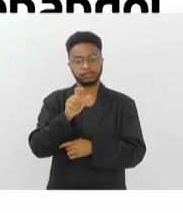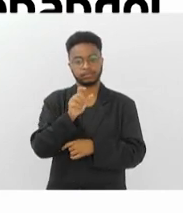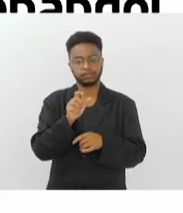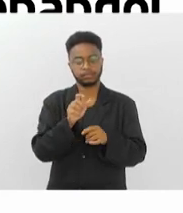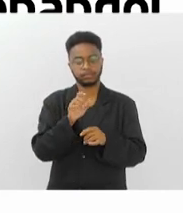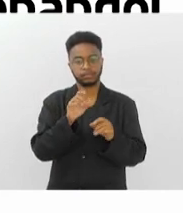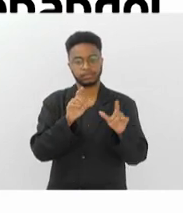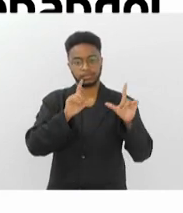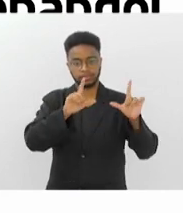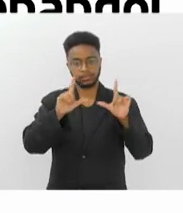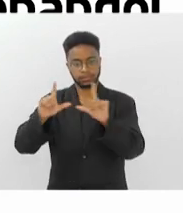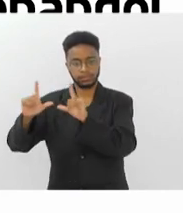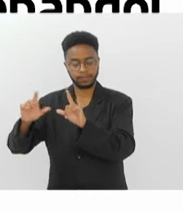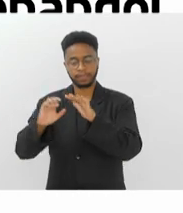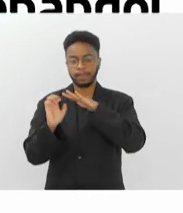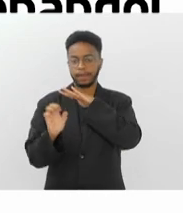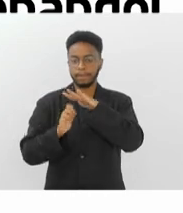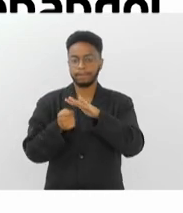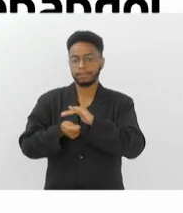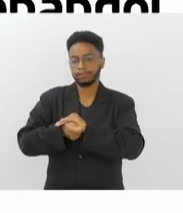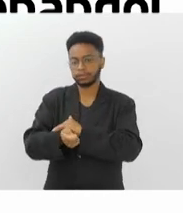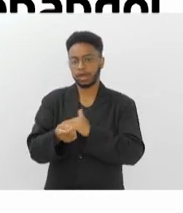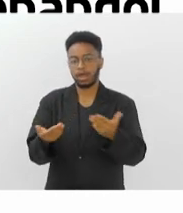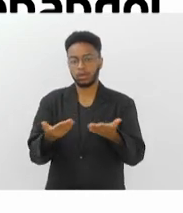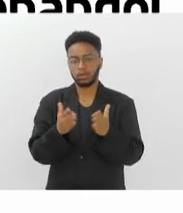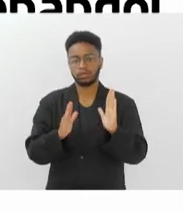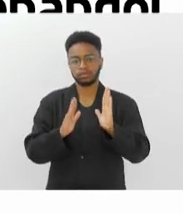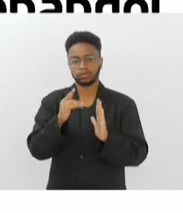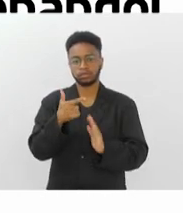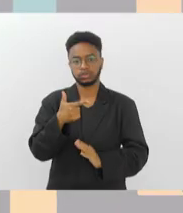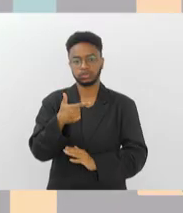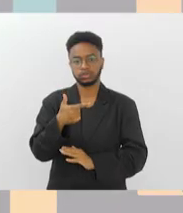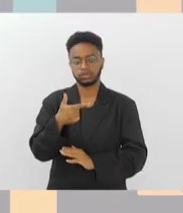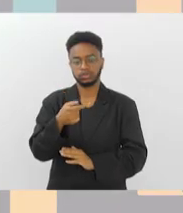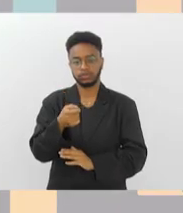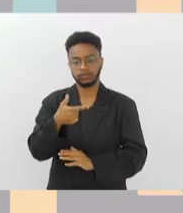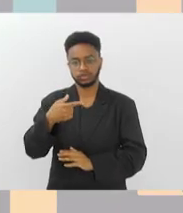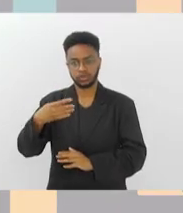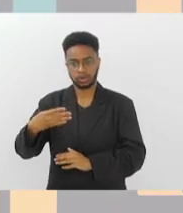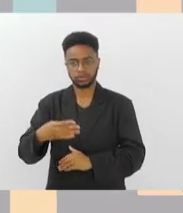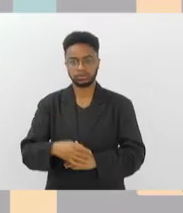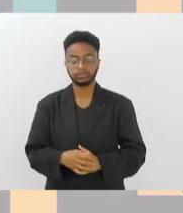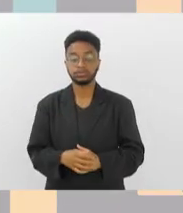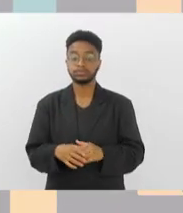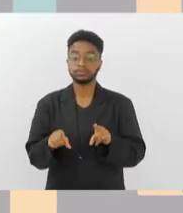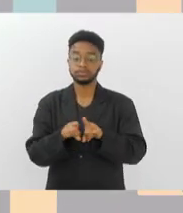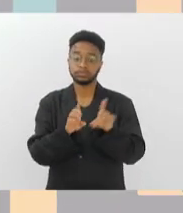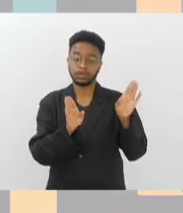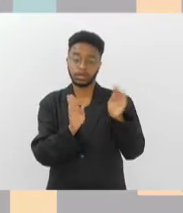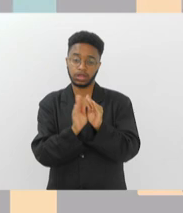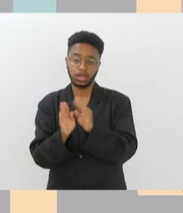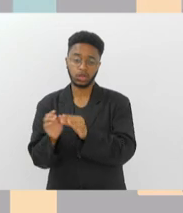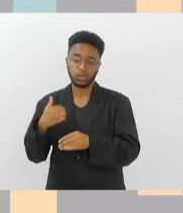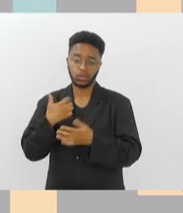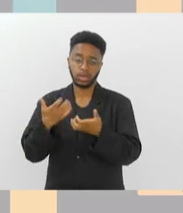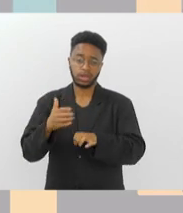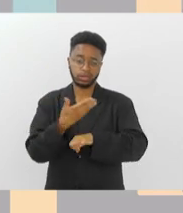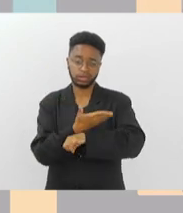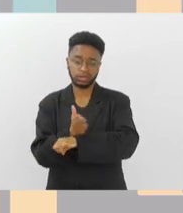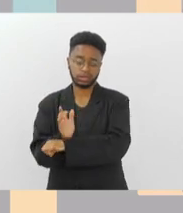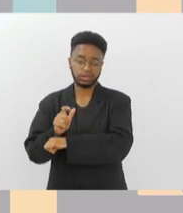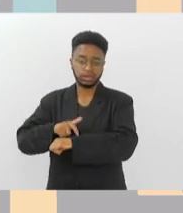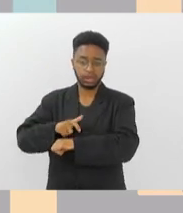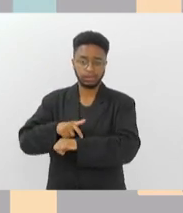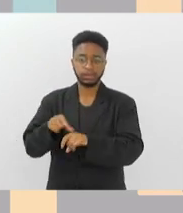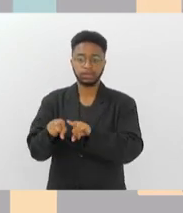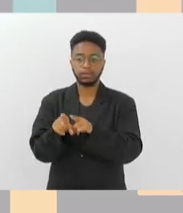patrocinadores platina e ouro desta edição 39. De forma muito resumida, não querendo tomar o vosso tempo e colocando-me